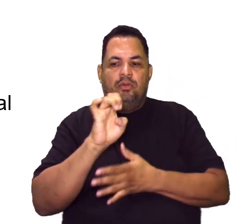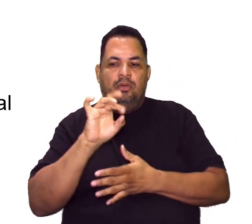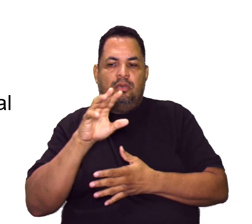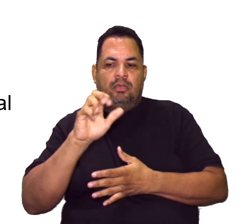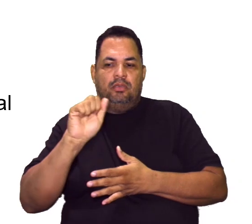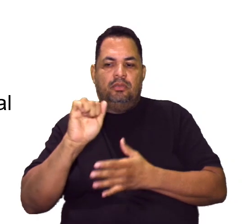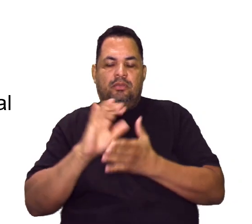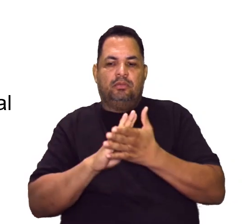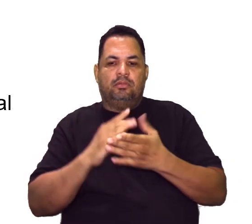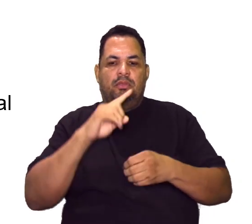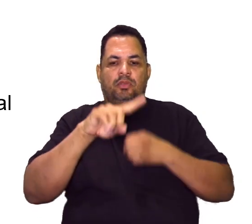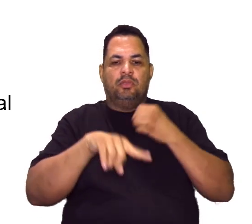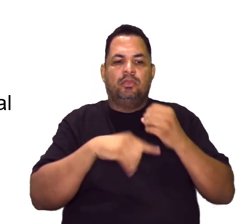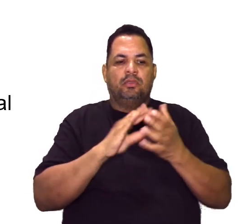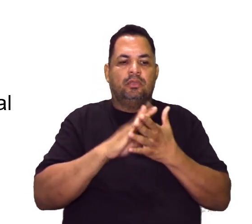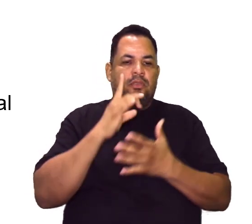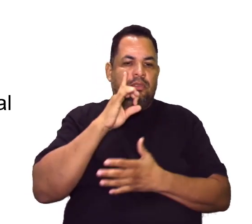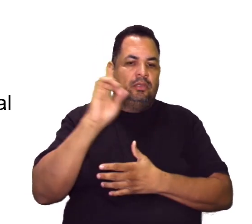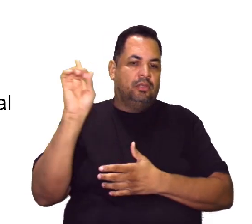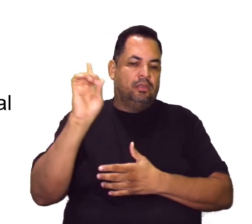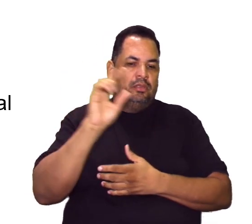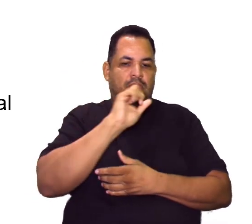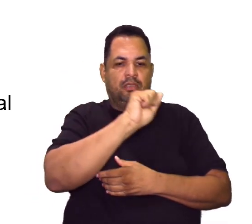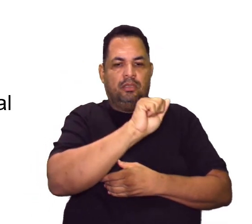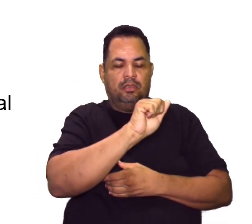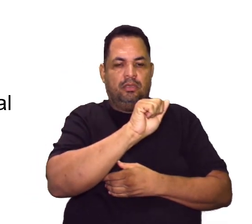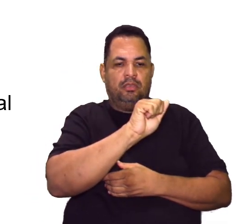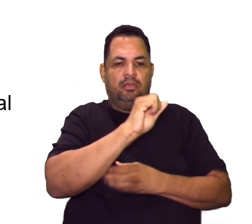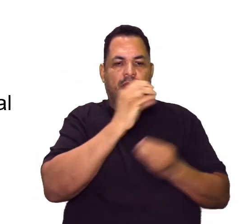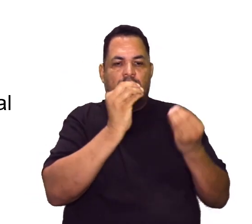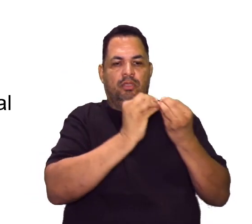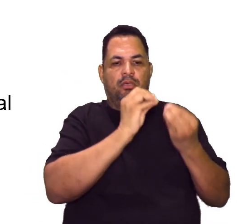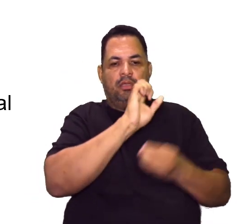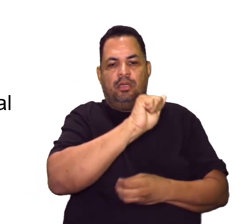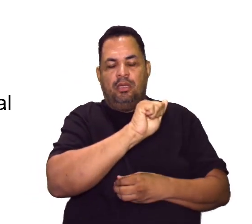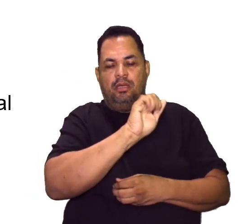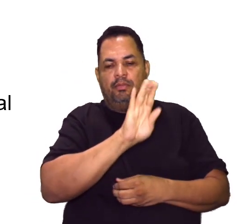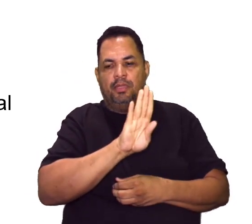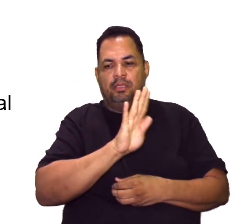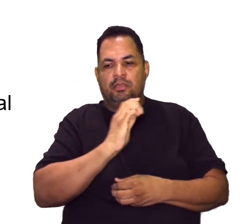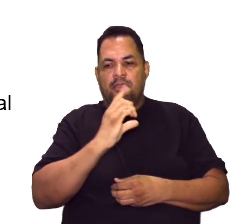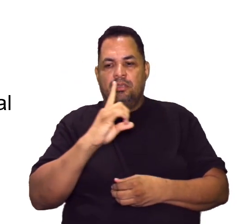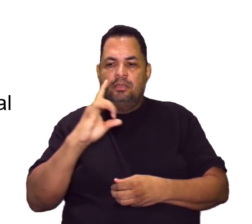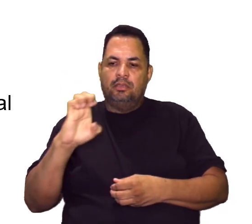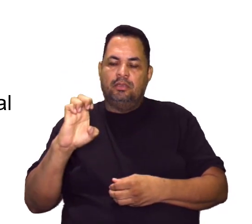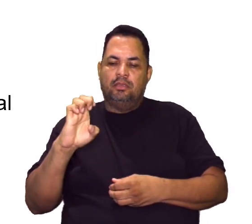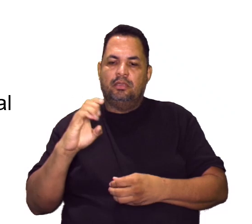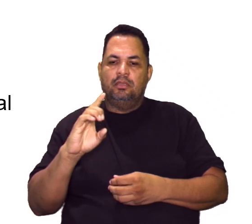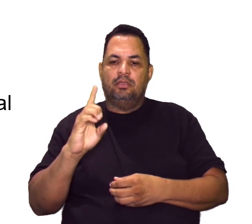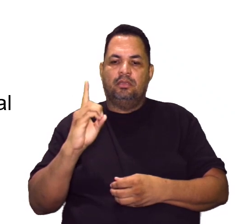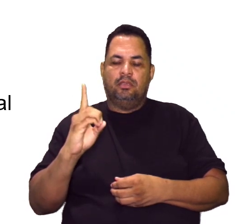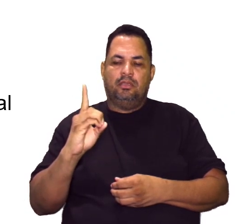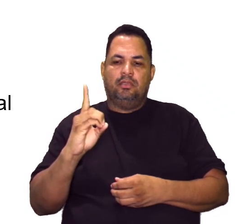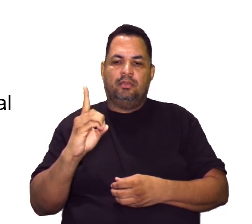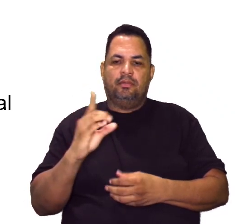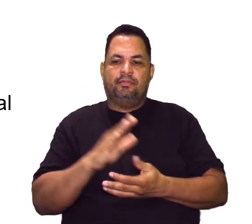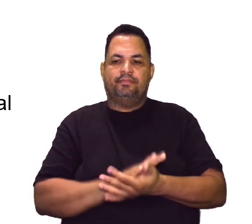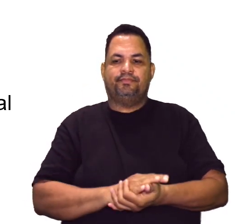átomos. Então veja aqui a molécula A, a molécula B, a molécula C e a molécula